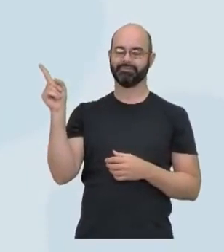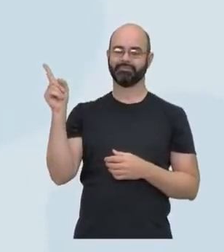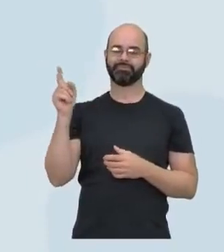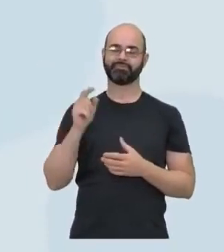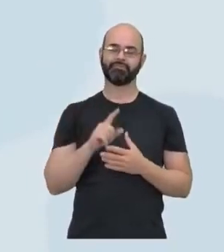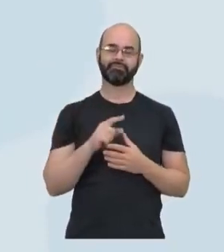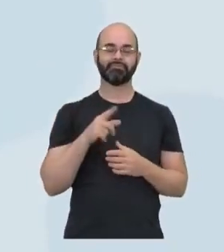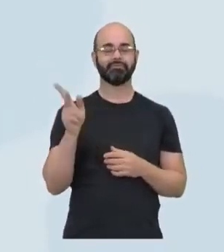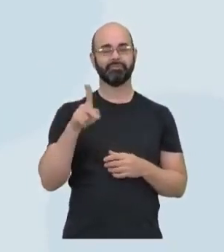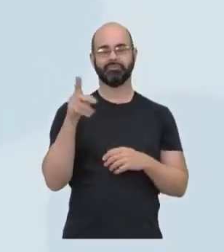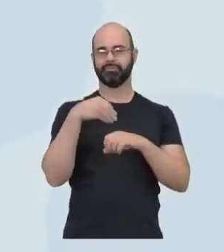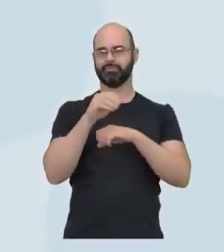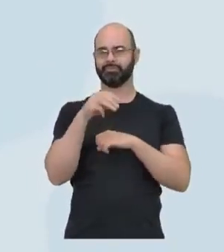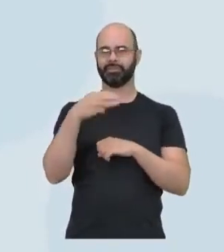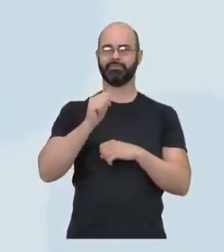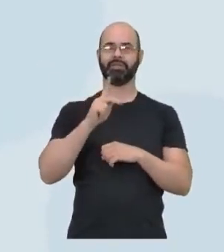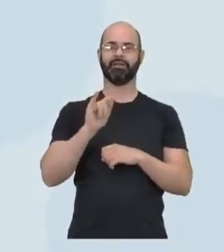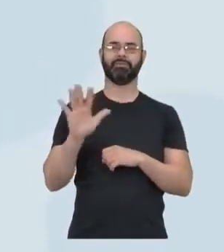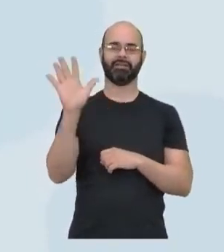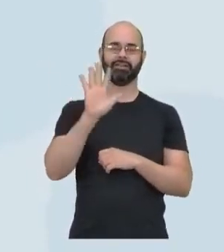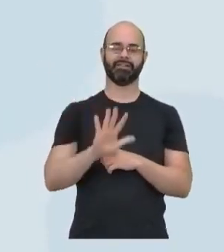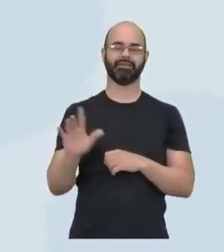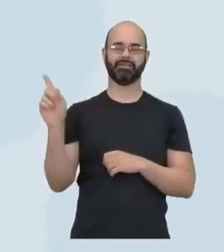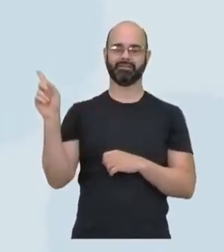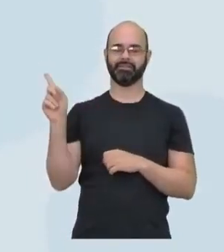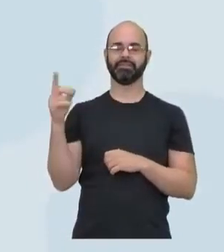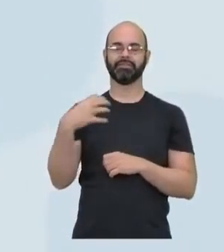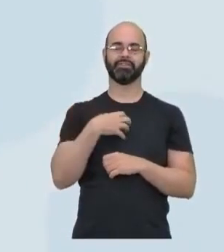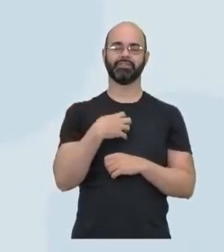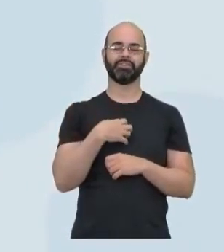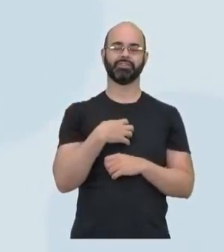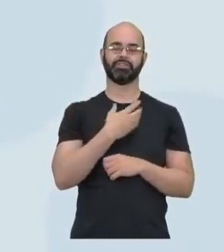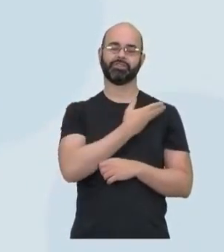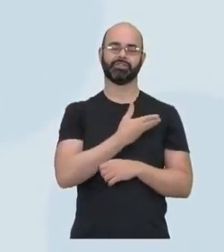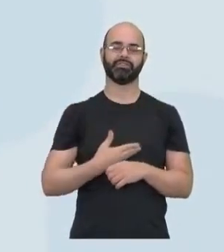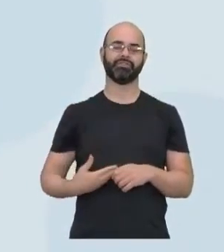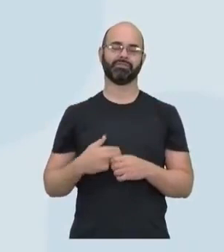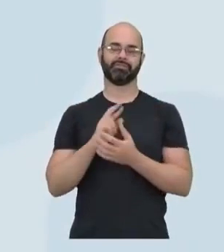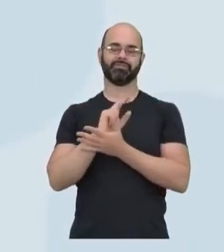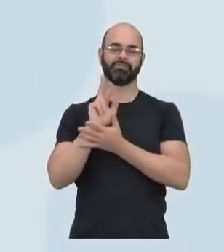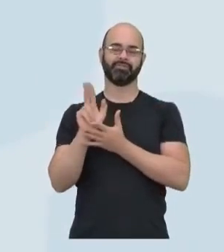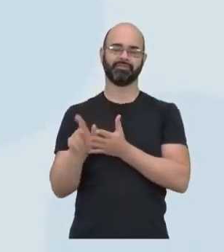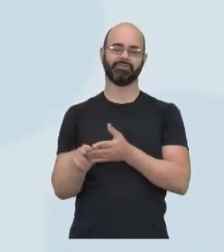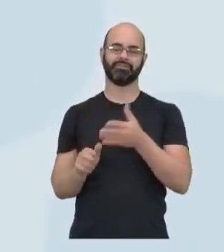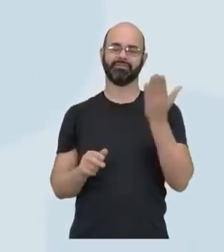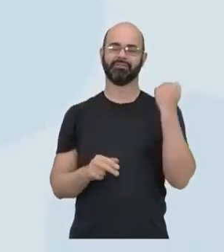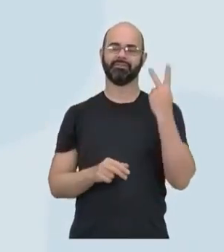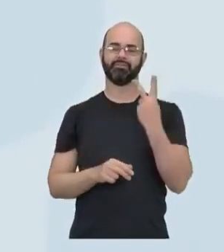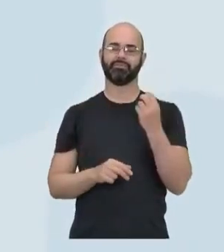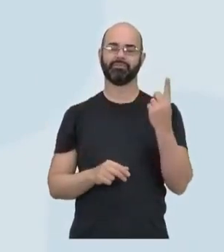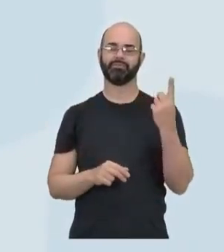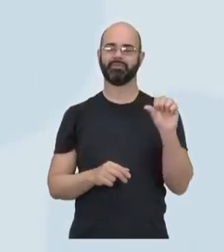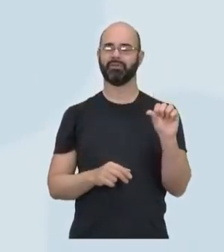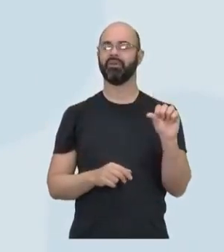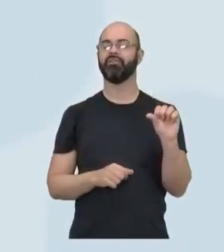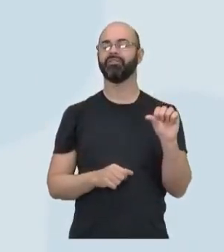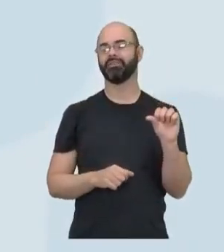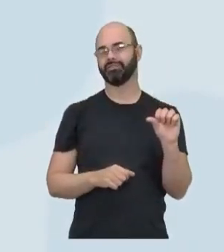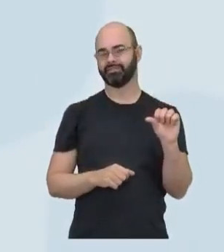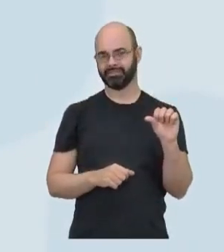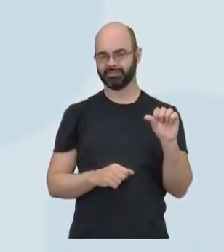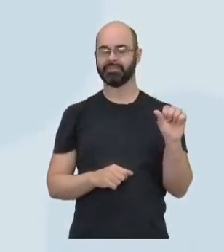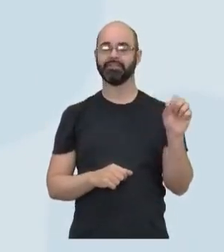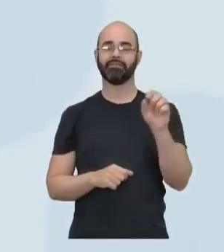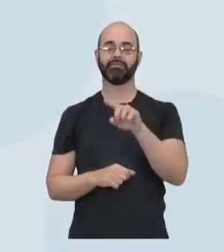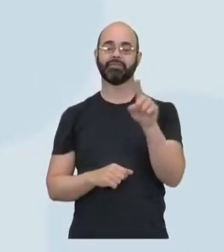uma sugestão, um mapa onde a gente tem diversas formas de governo, né? Esse mapa é de 2019, então vocês podem aí